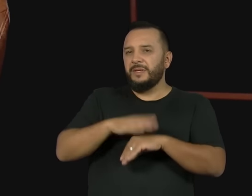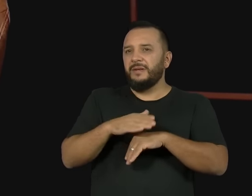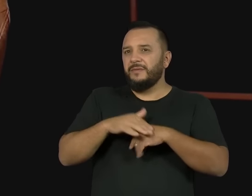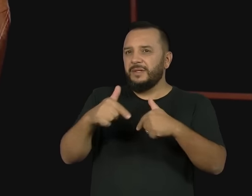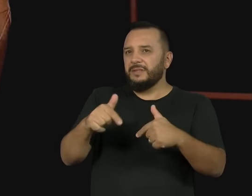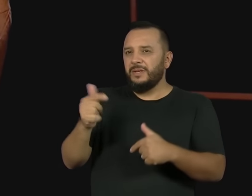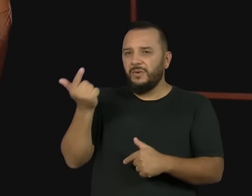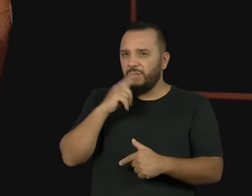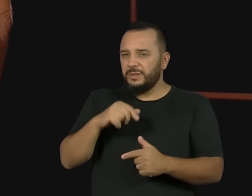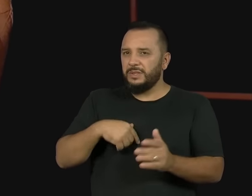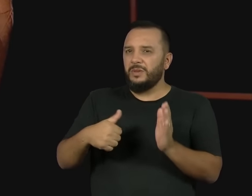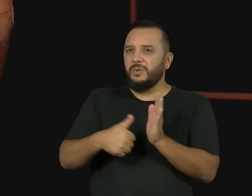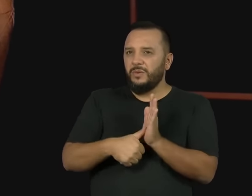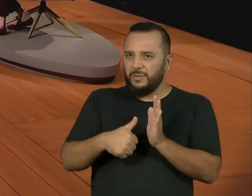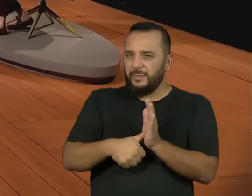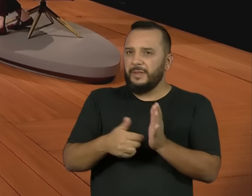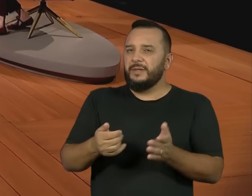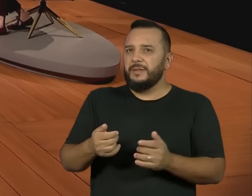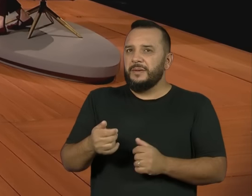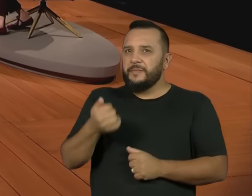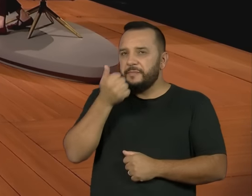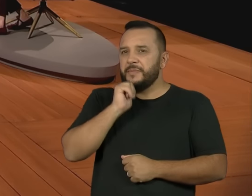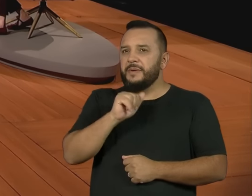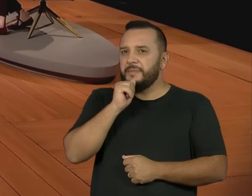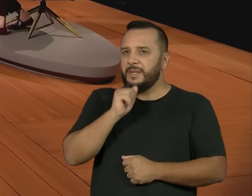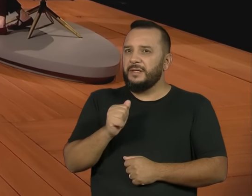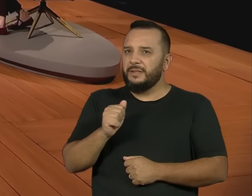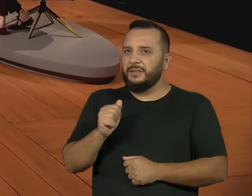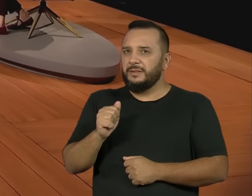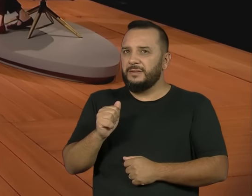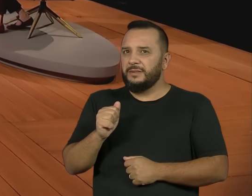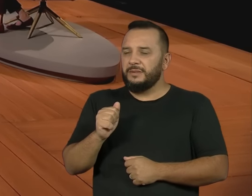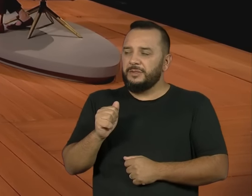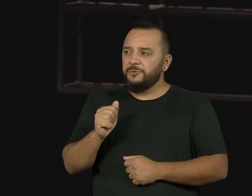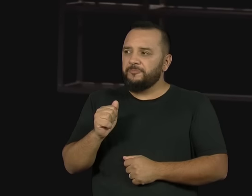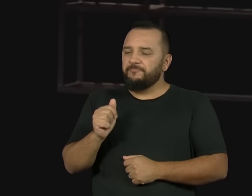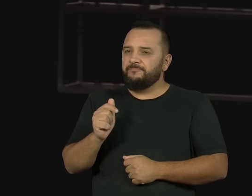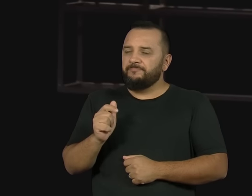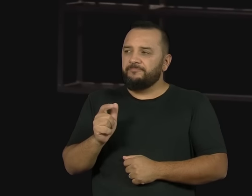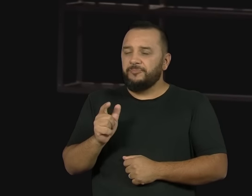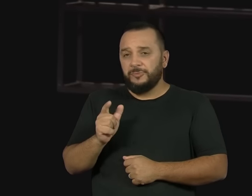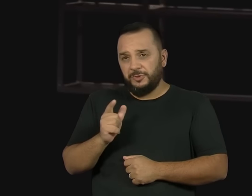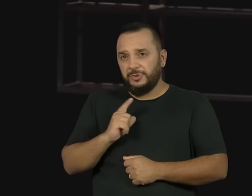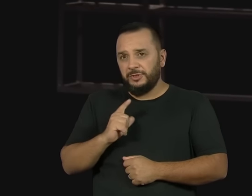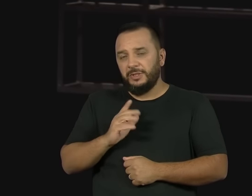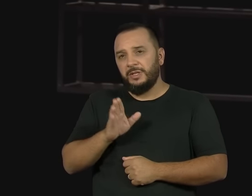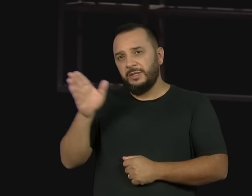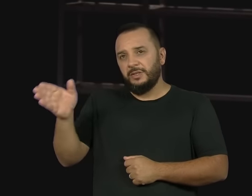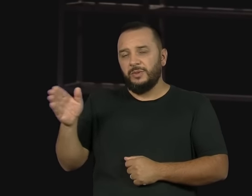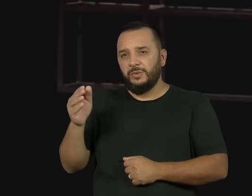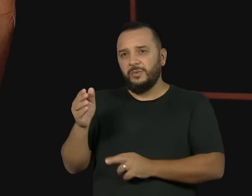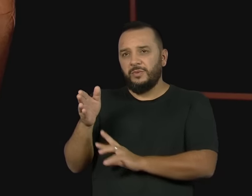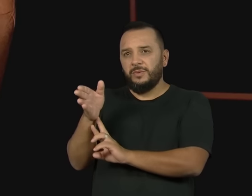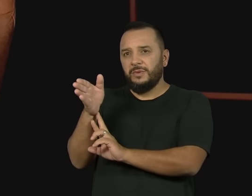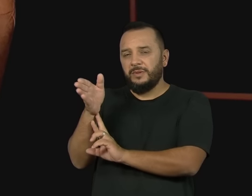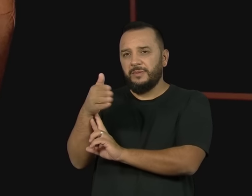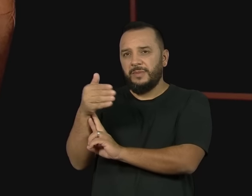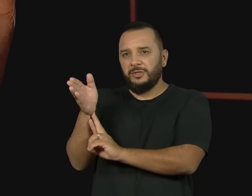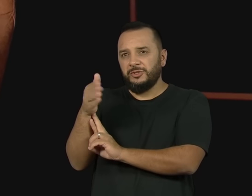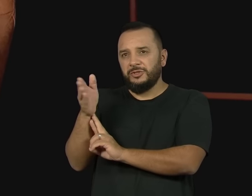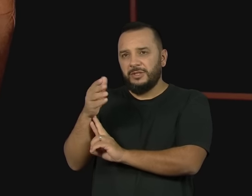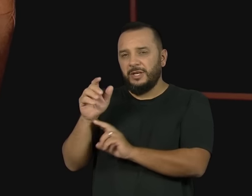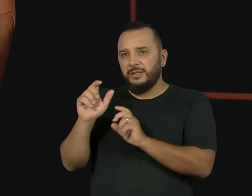os documentos, mamãe tinha ido para as embaixadas, para a América